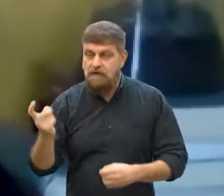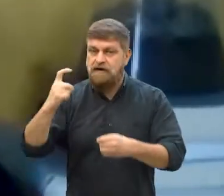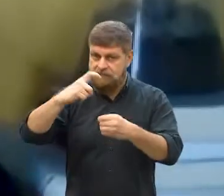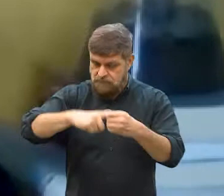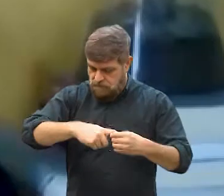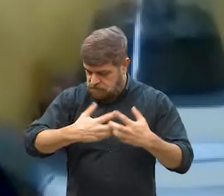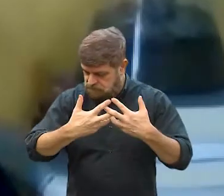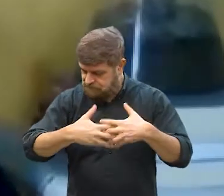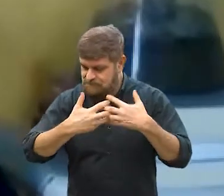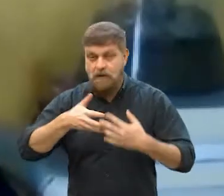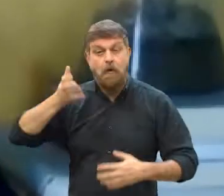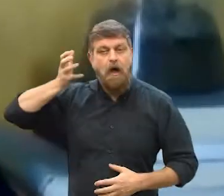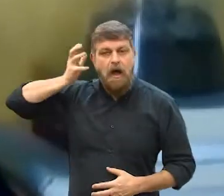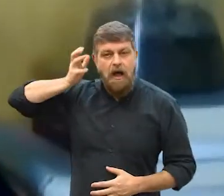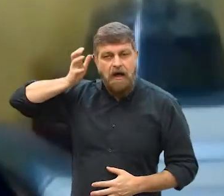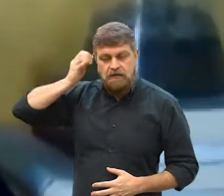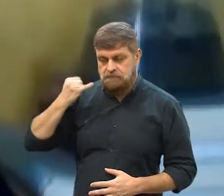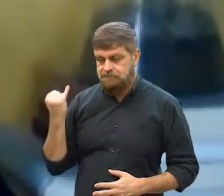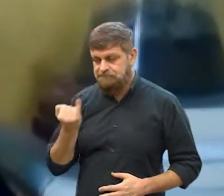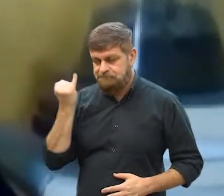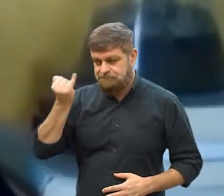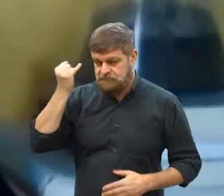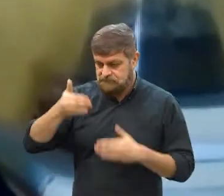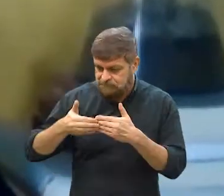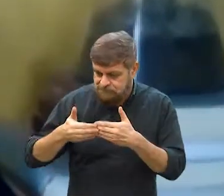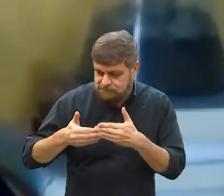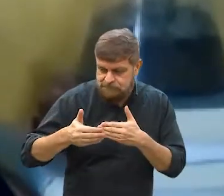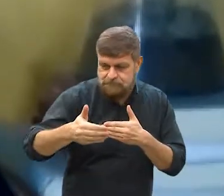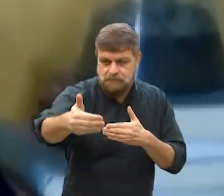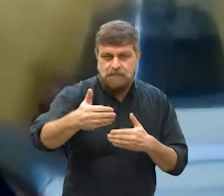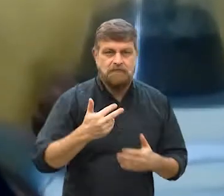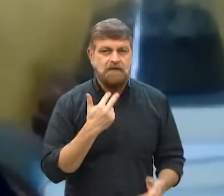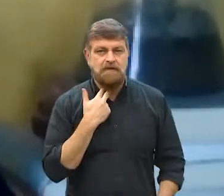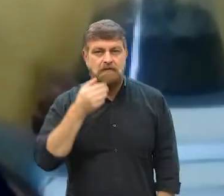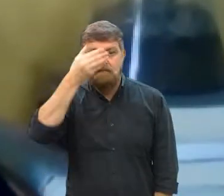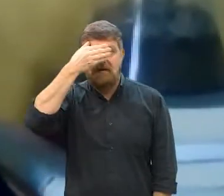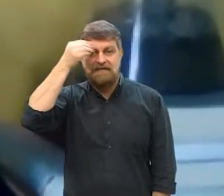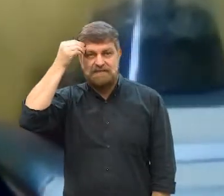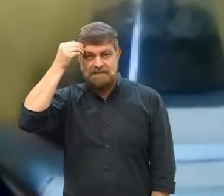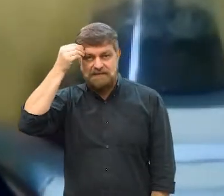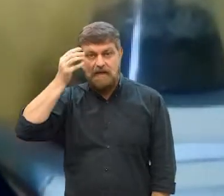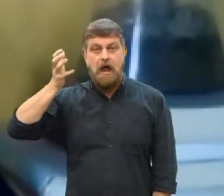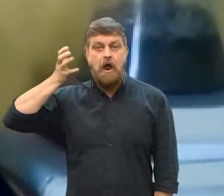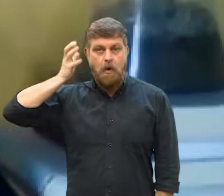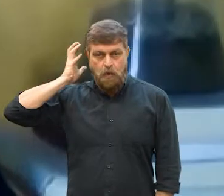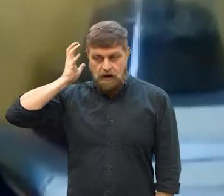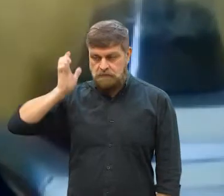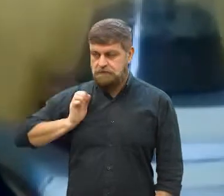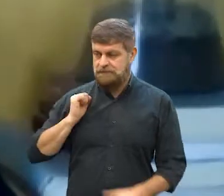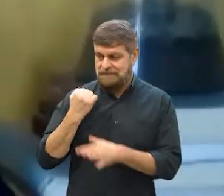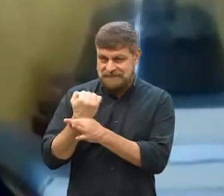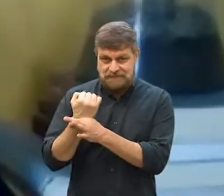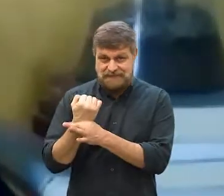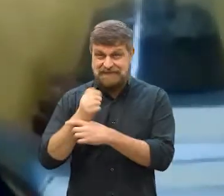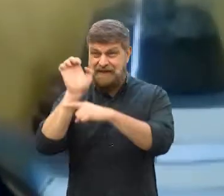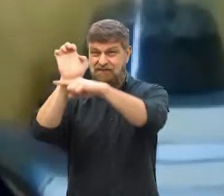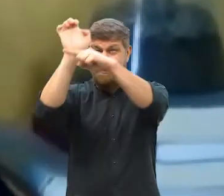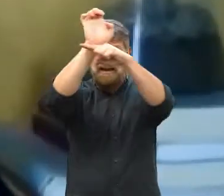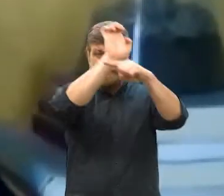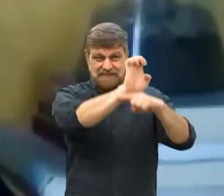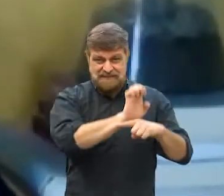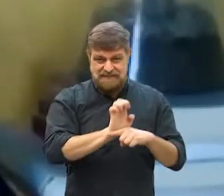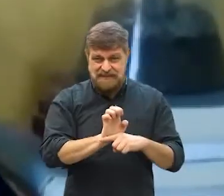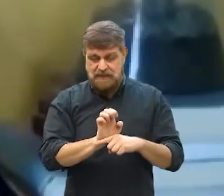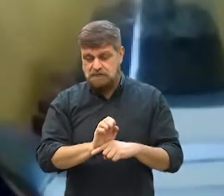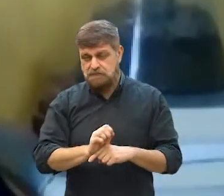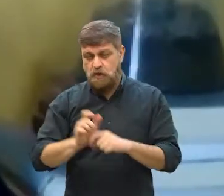tá o André disse a importância agora a gente não pode deixar de lado que ele que tá garantido aí em vários Estados em